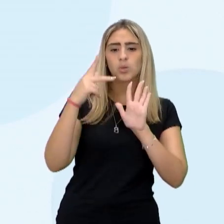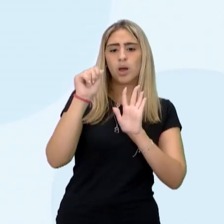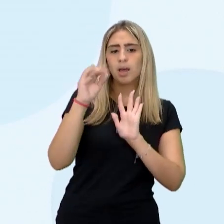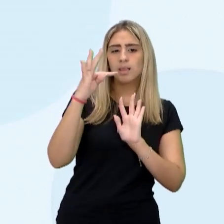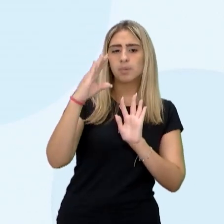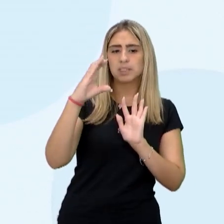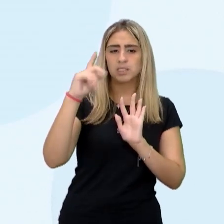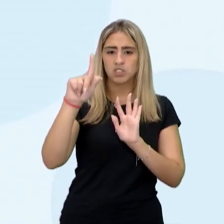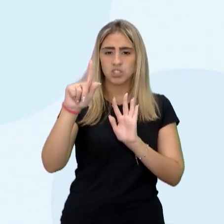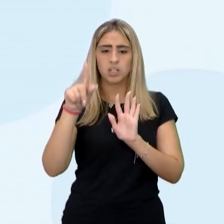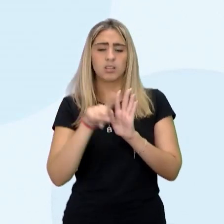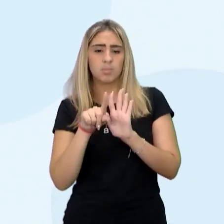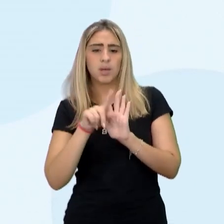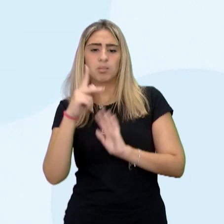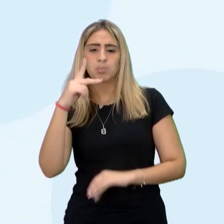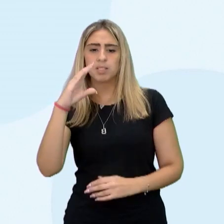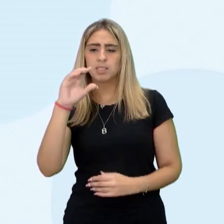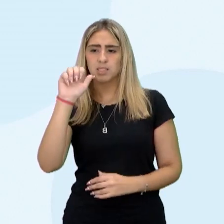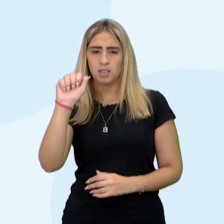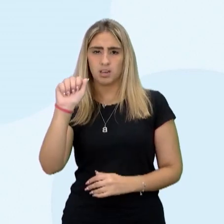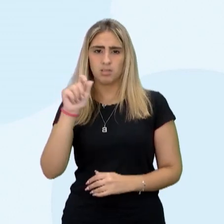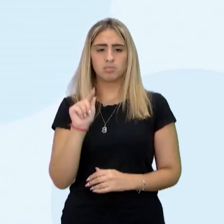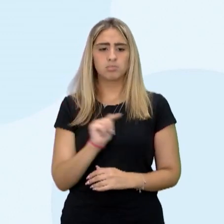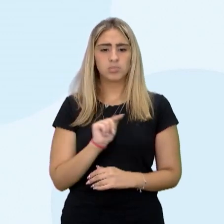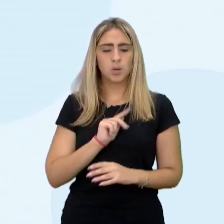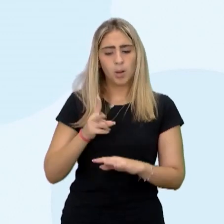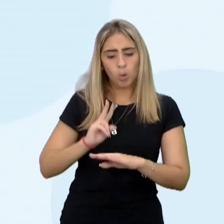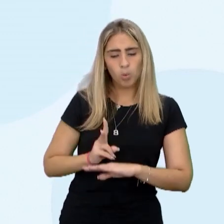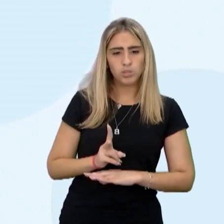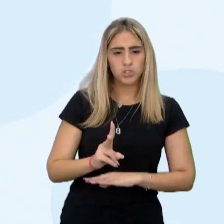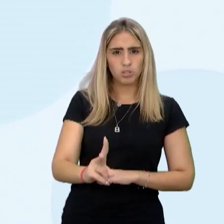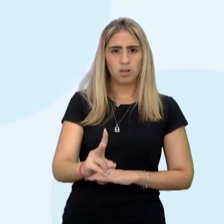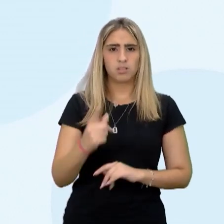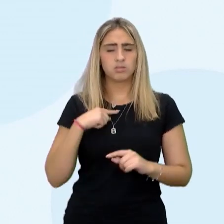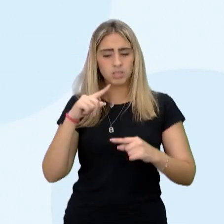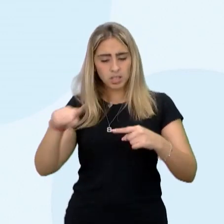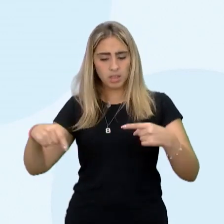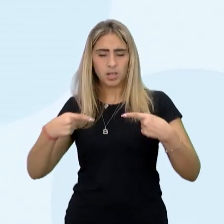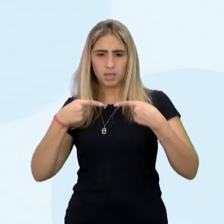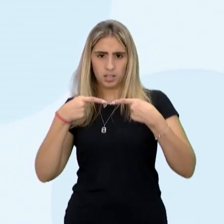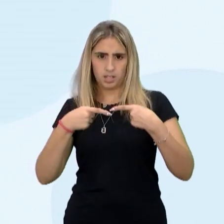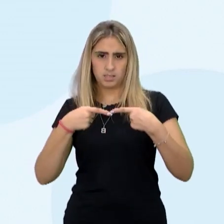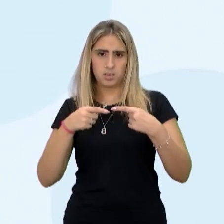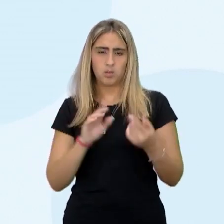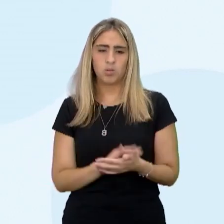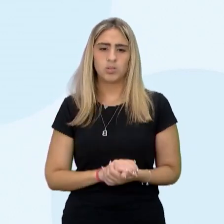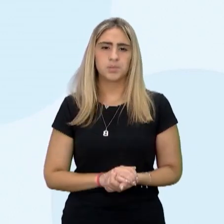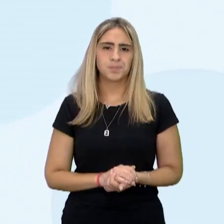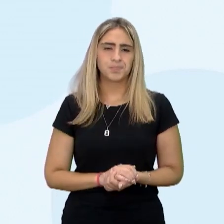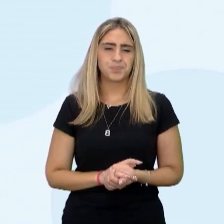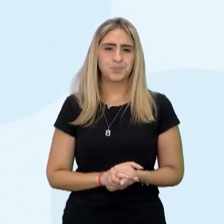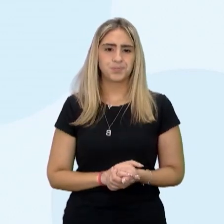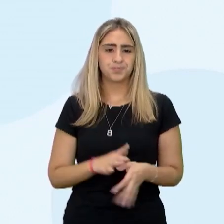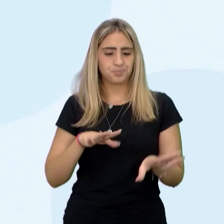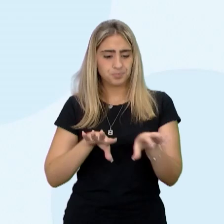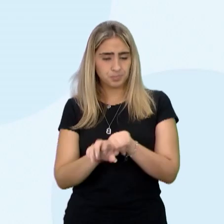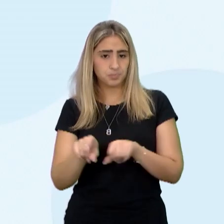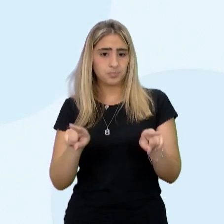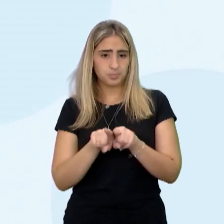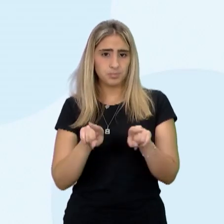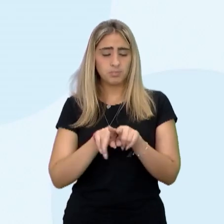e o ATPCA, que é sempre interessante que elas tenham uma continuidade, né, uma interligação, tá? Então, ações formativas também da